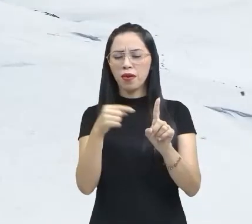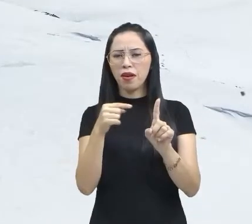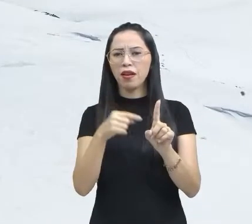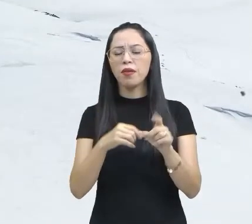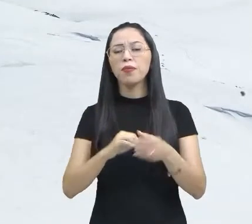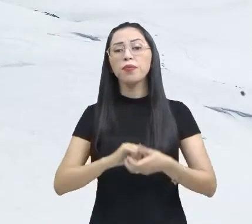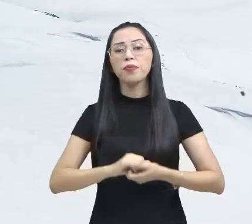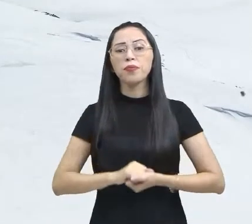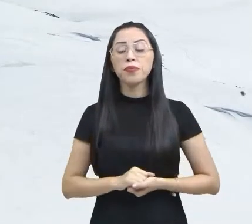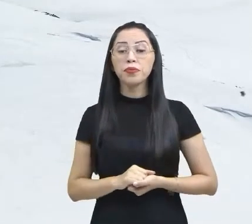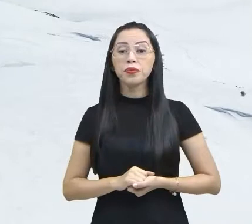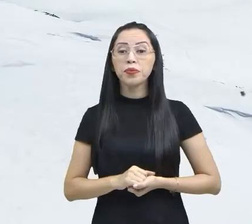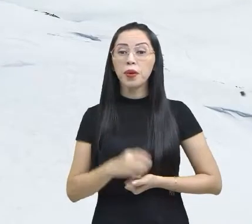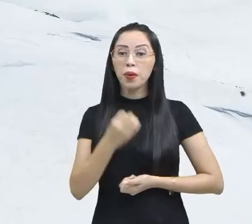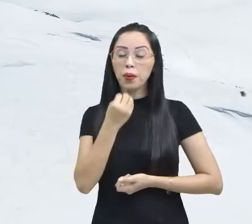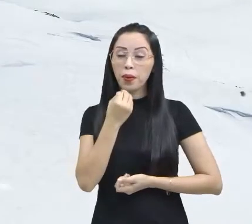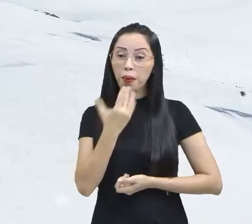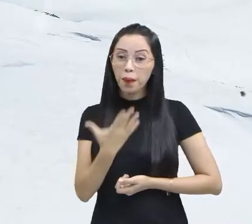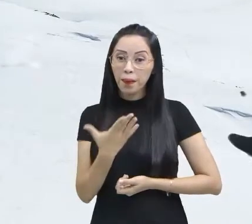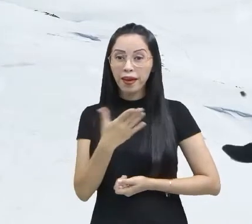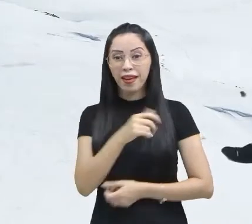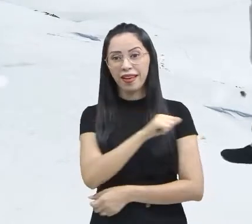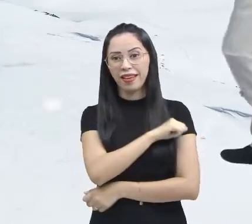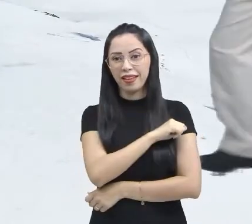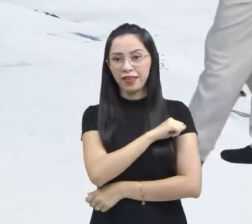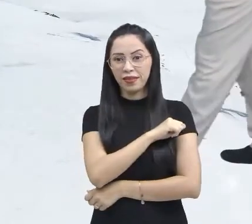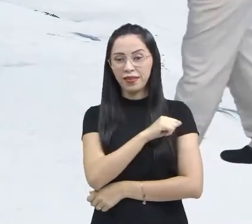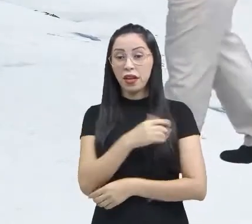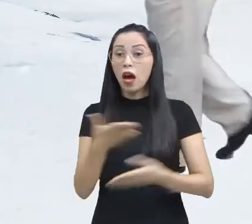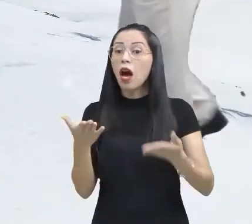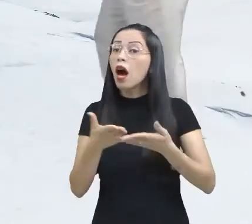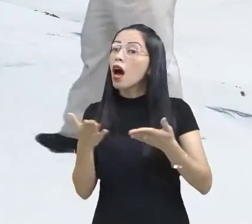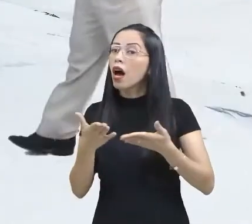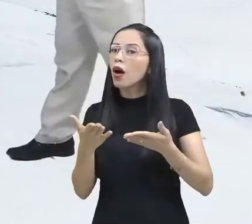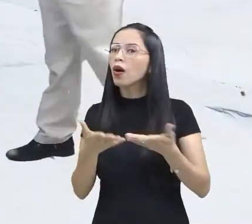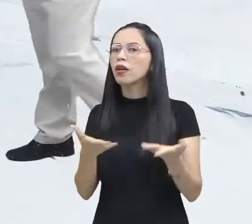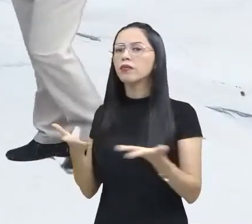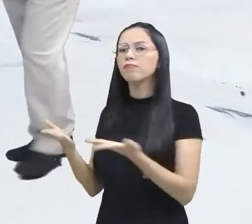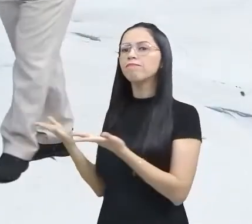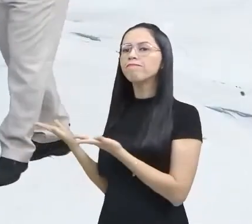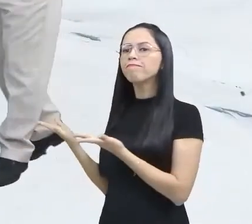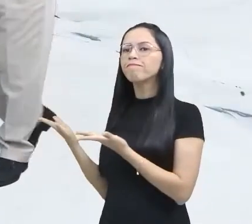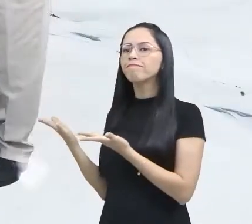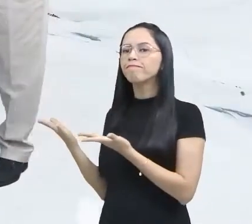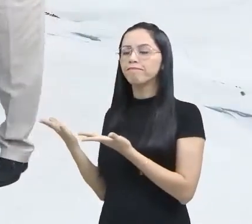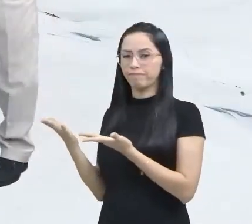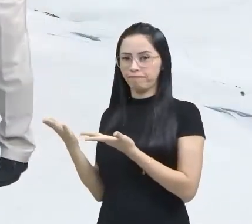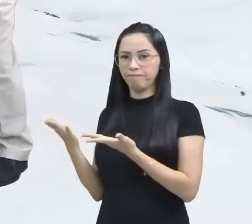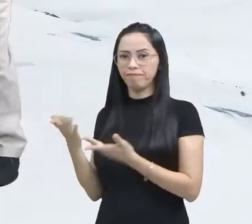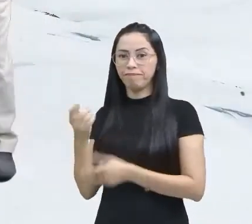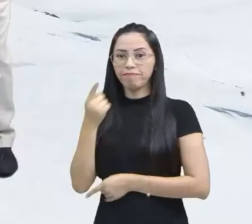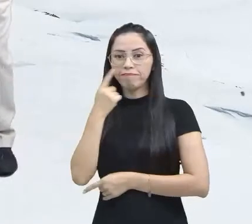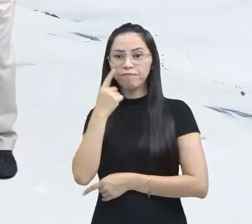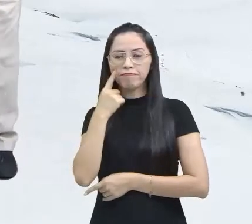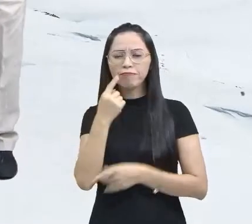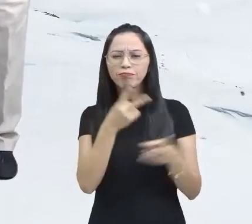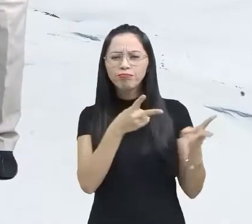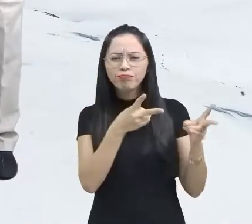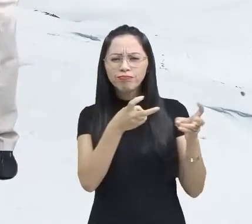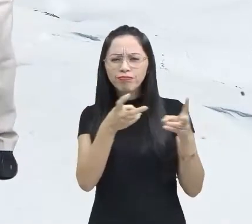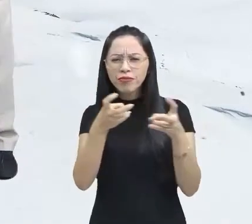Muito bem, meu querido aluno. E para onde vamos agora? Bom, vamos agora observar essa região montanhosa em